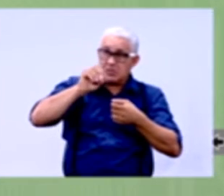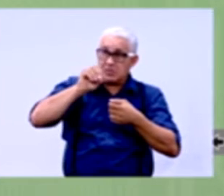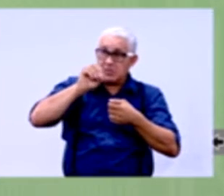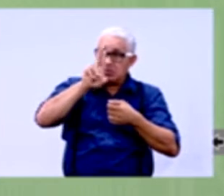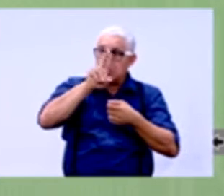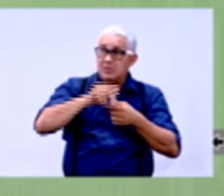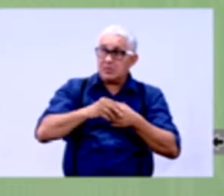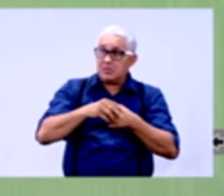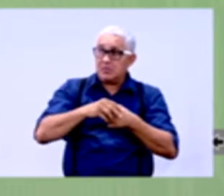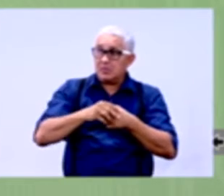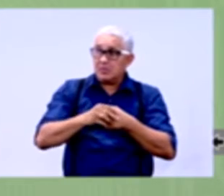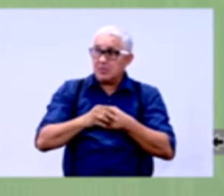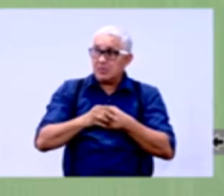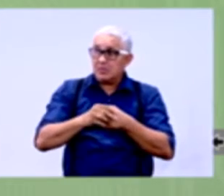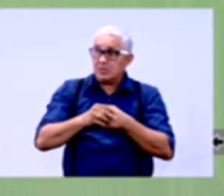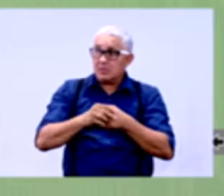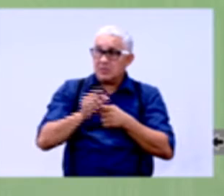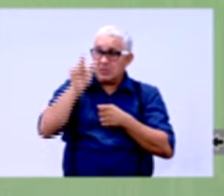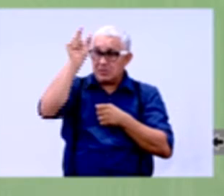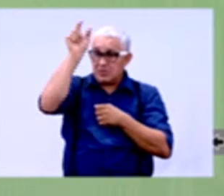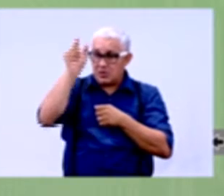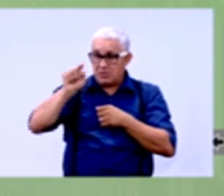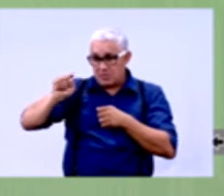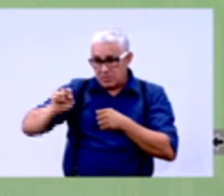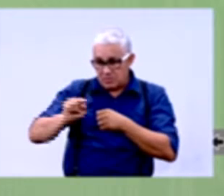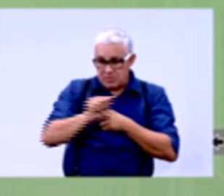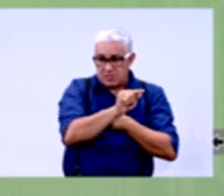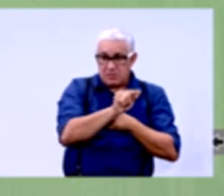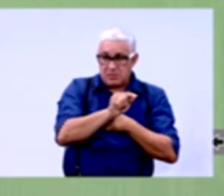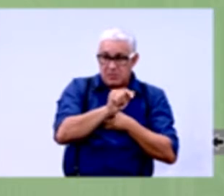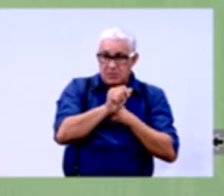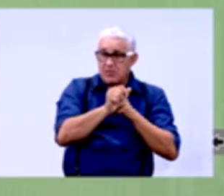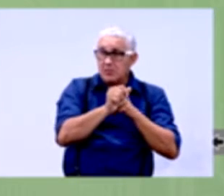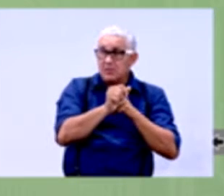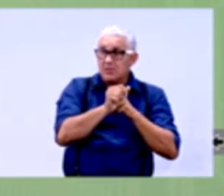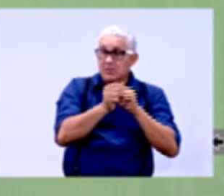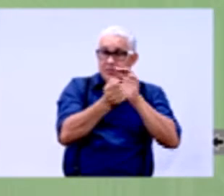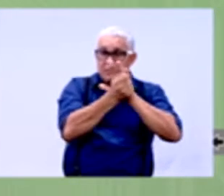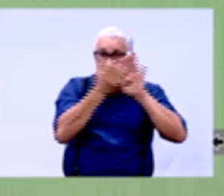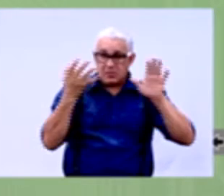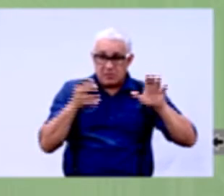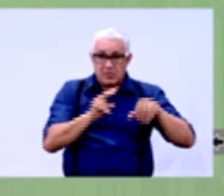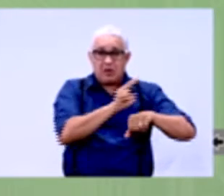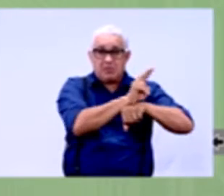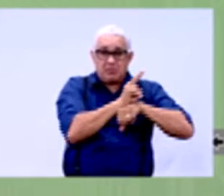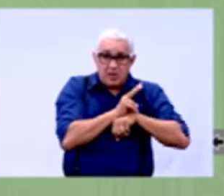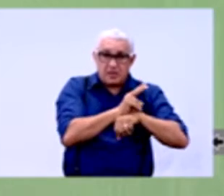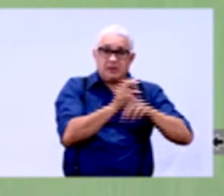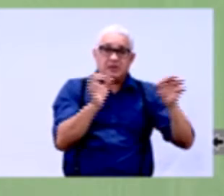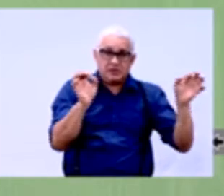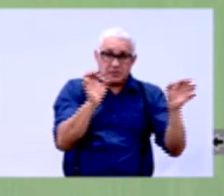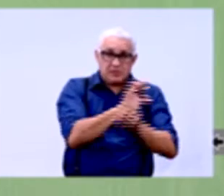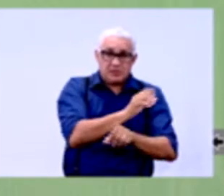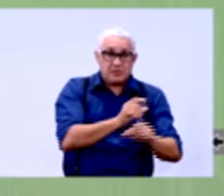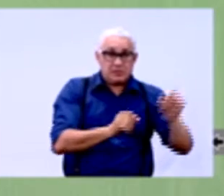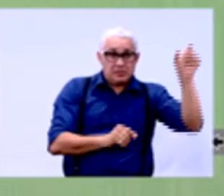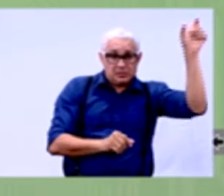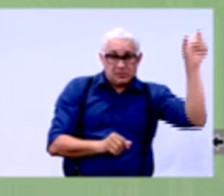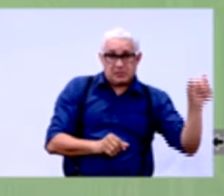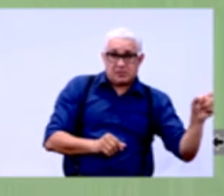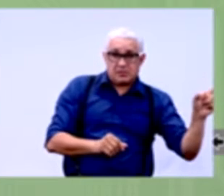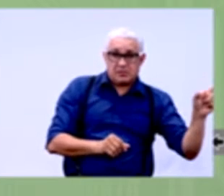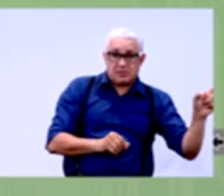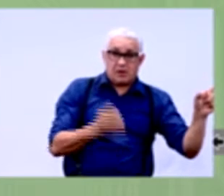valor para a camada de aplicação, e aí o empréstimo é finalizado e o cliente aqui,